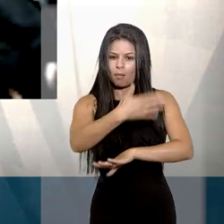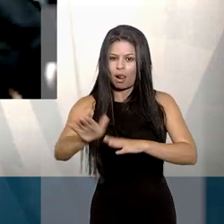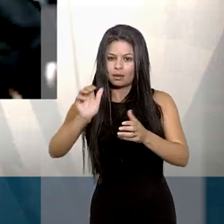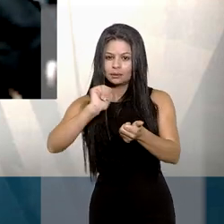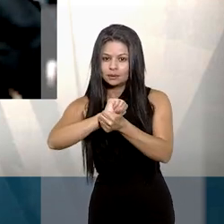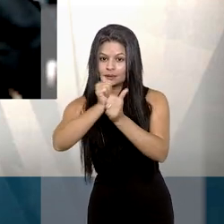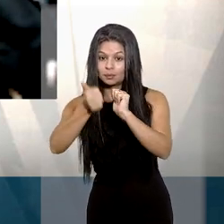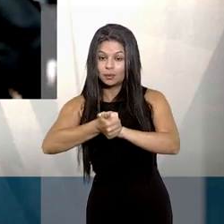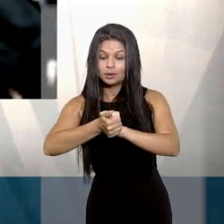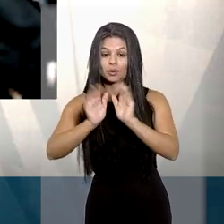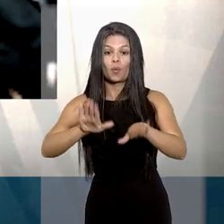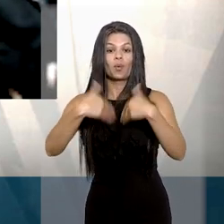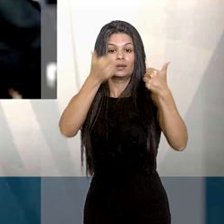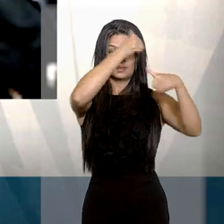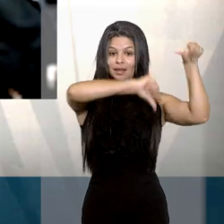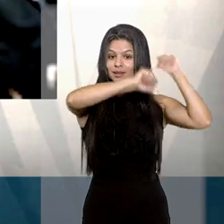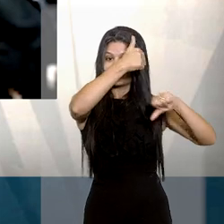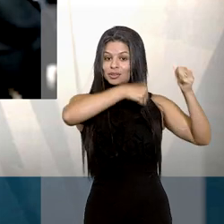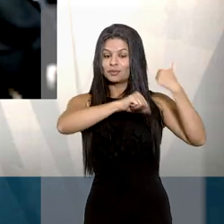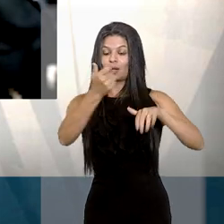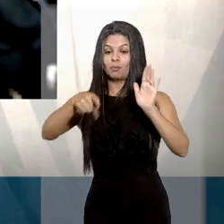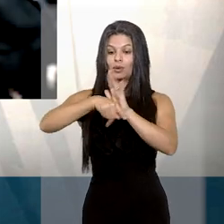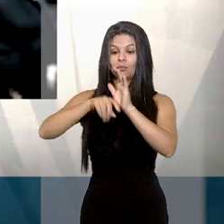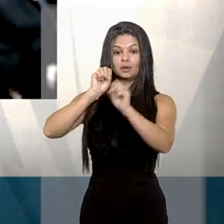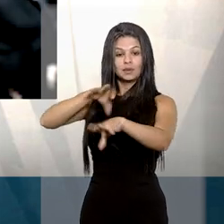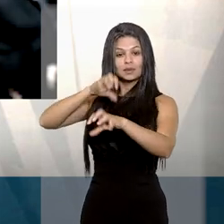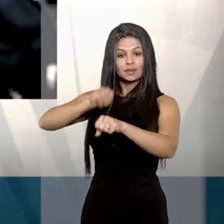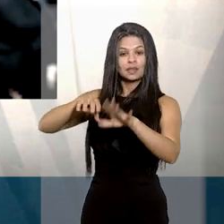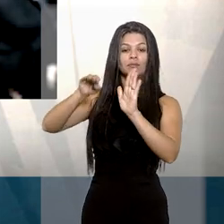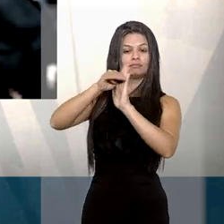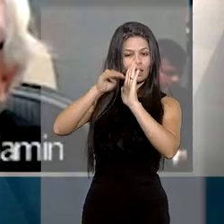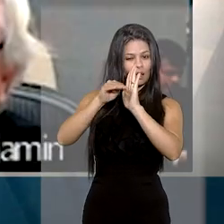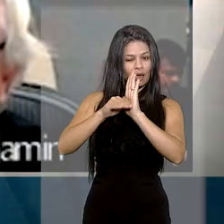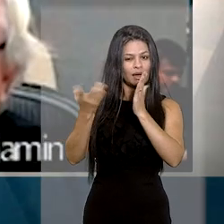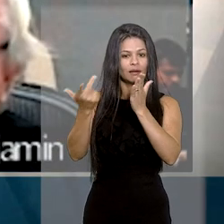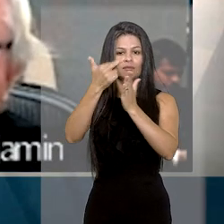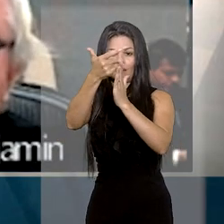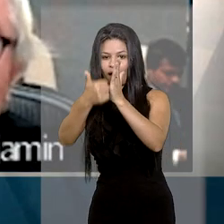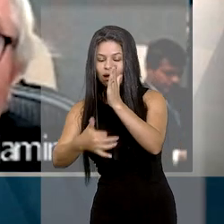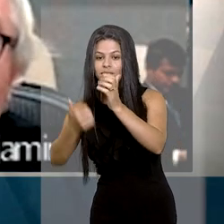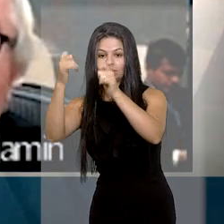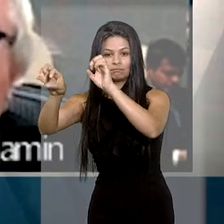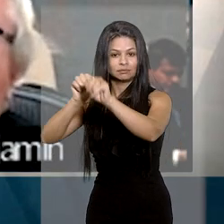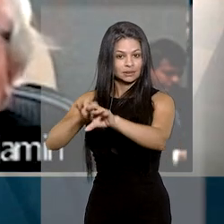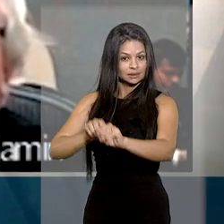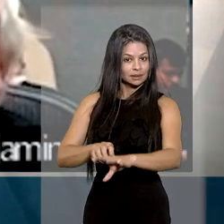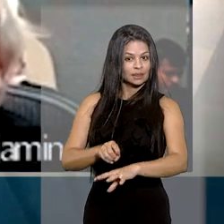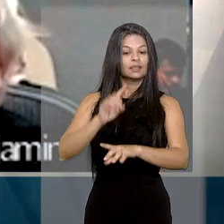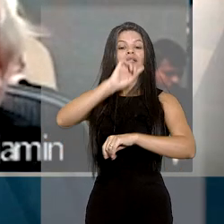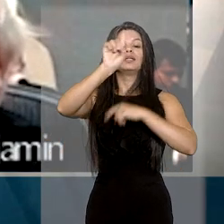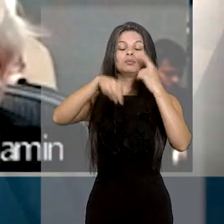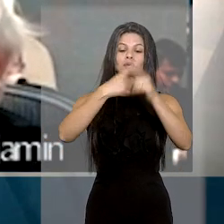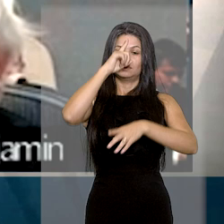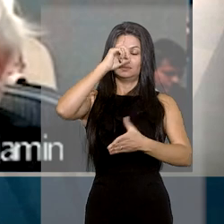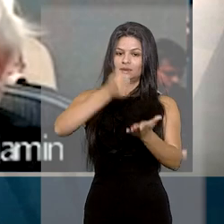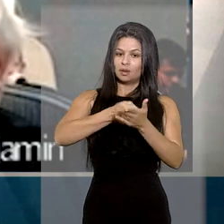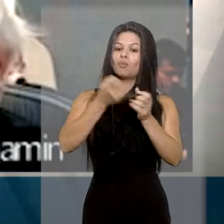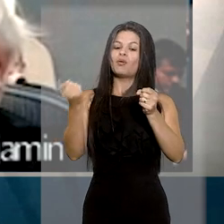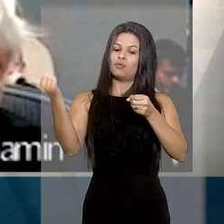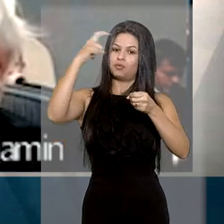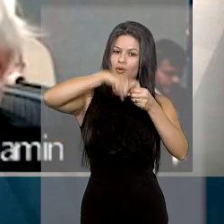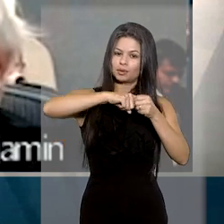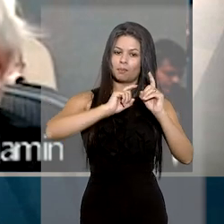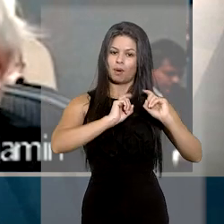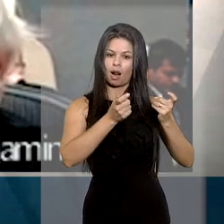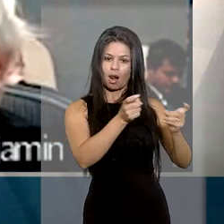Tais atividades se voltam apenas as técnicas e estratégias do Esporte após esta decisão poderão voltar a tramitar os